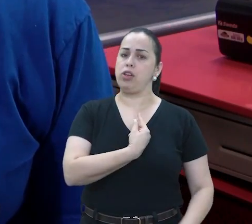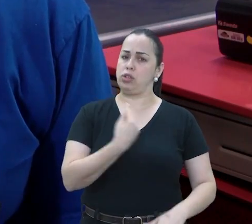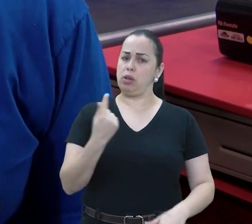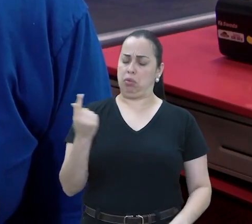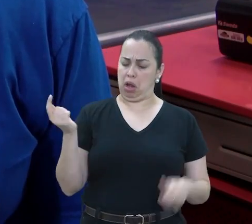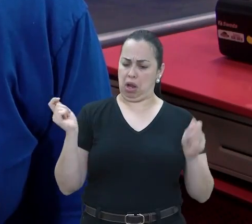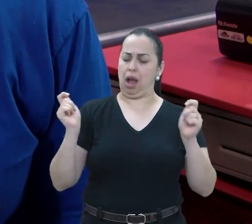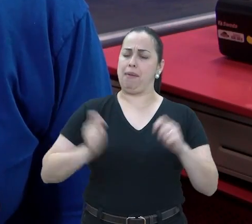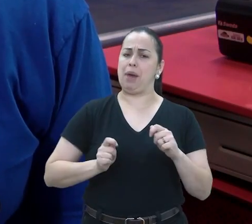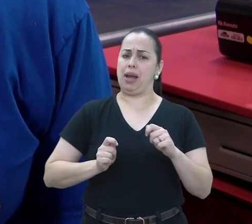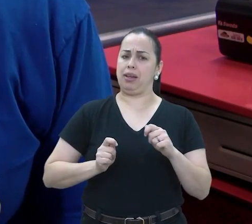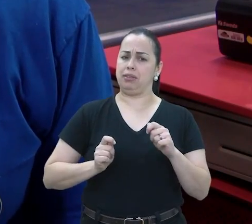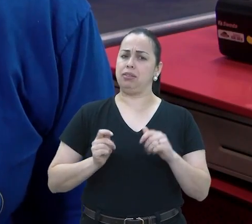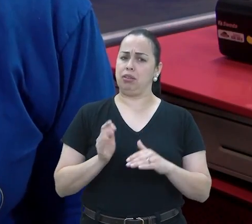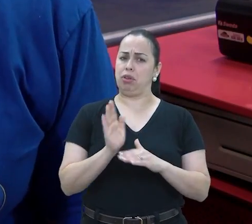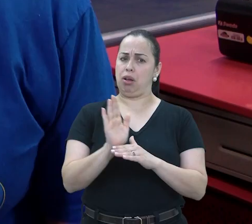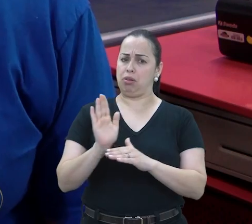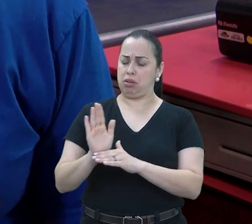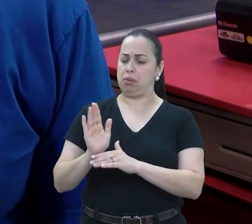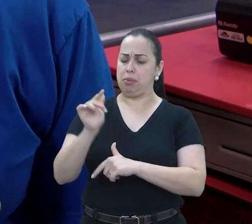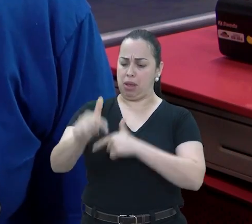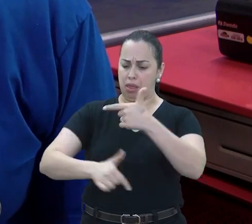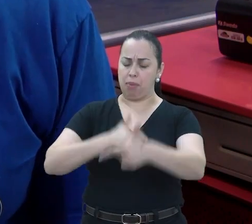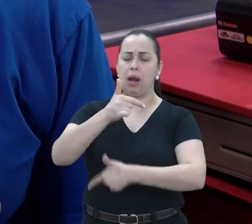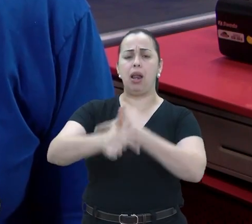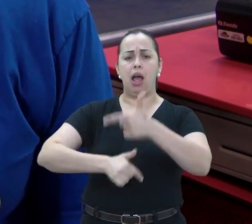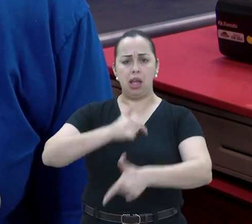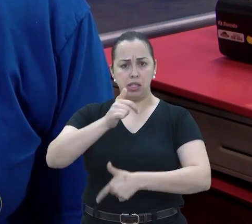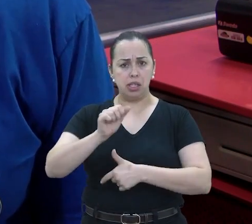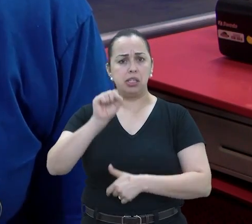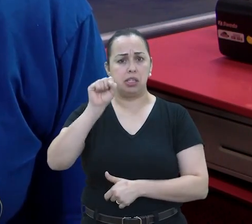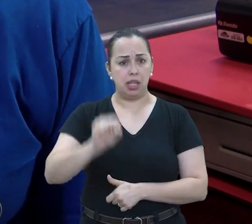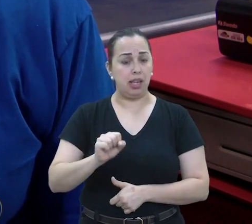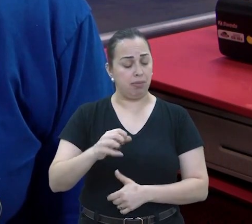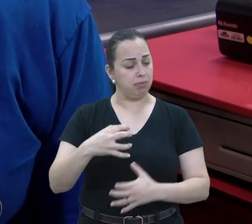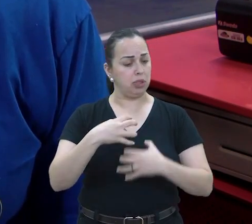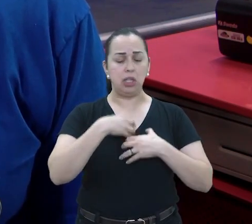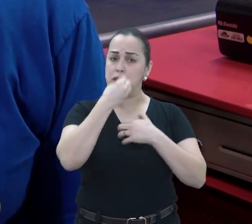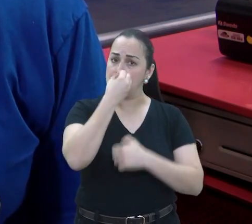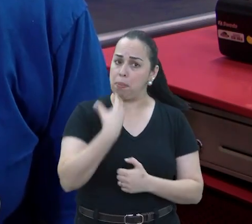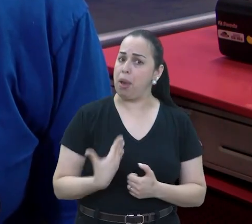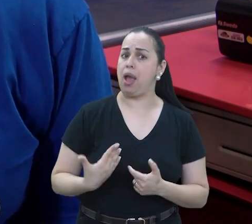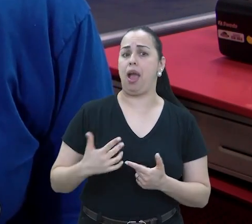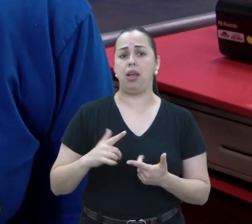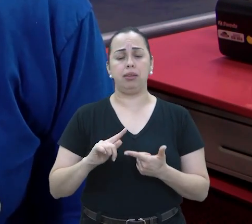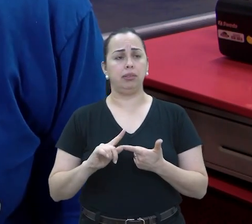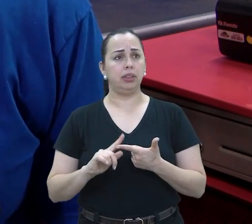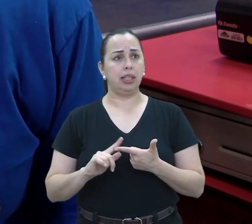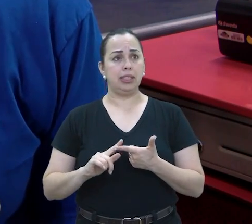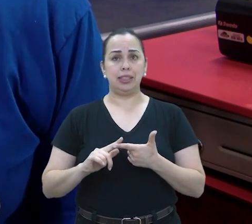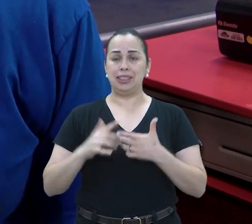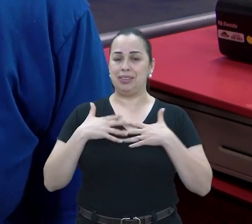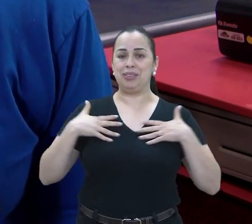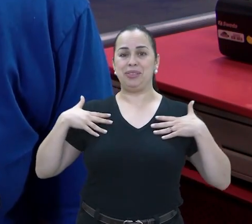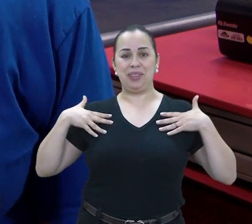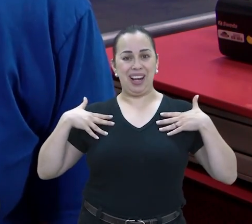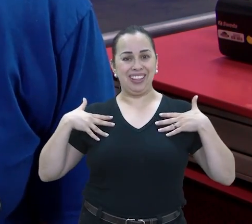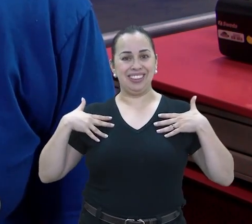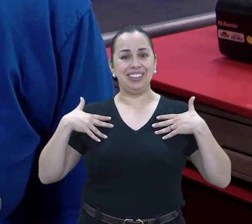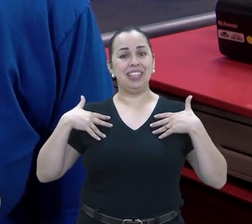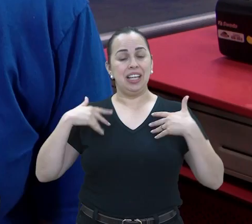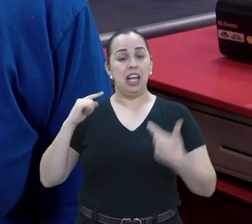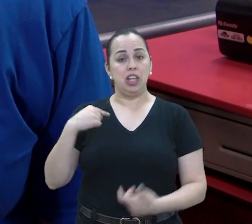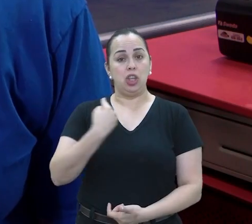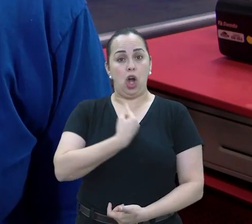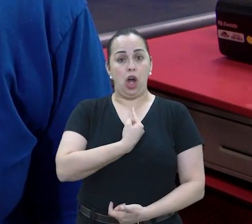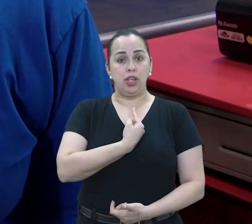a contribuir para poder estar no mercado de trabalho, poder se sentir útil, poder se sentir realizado. A gente